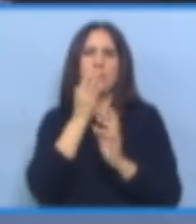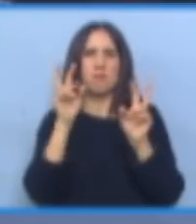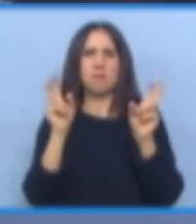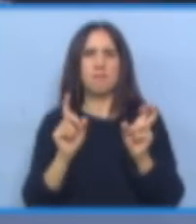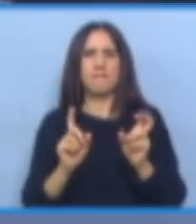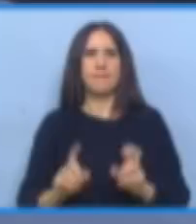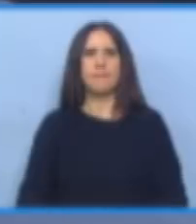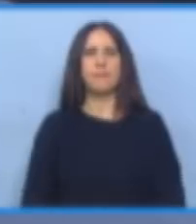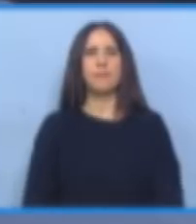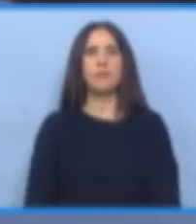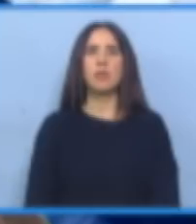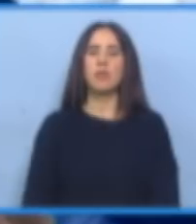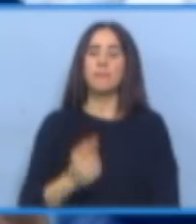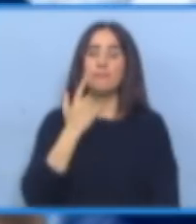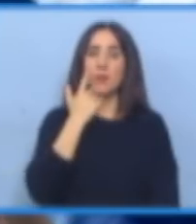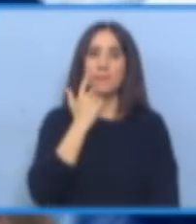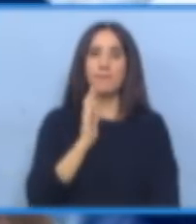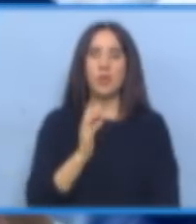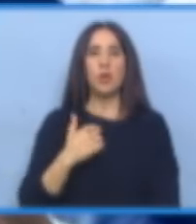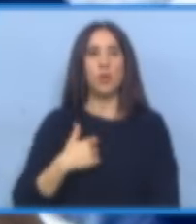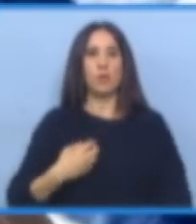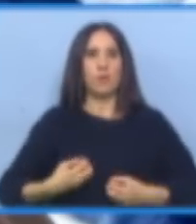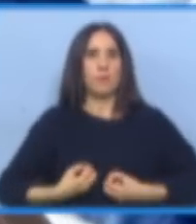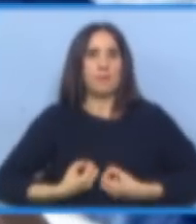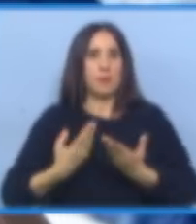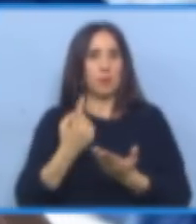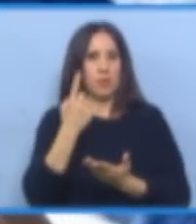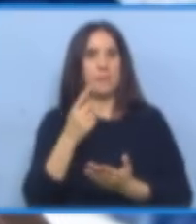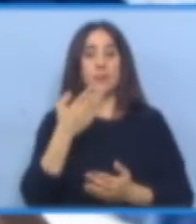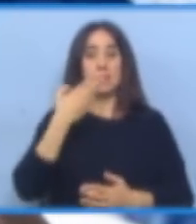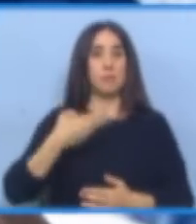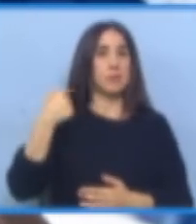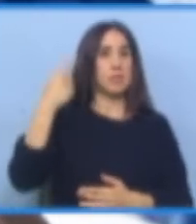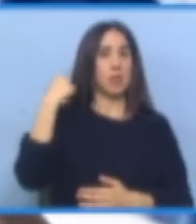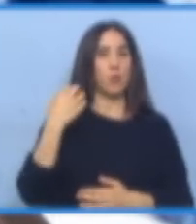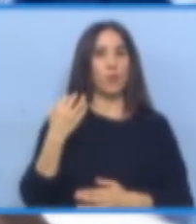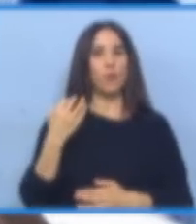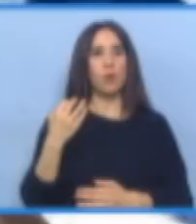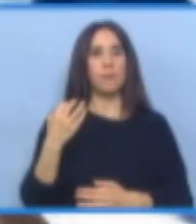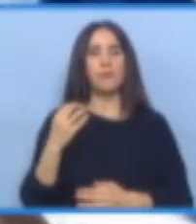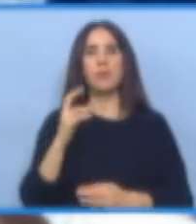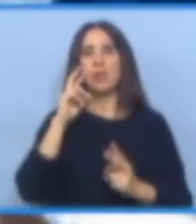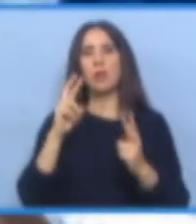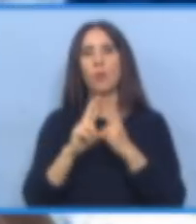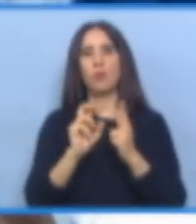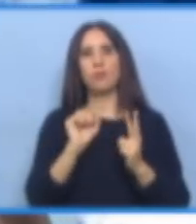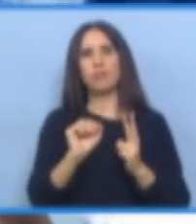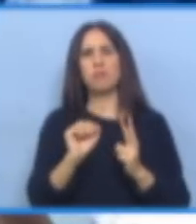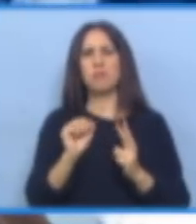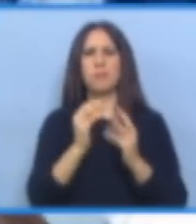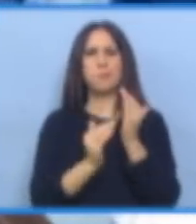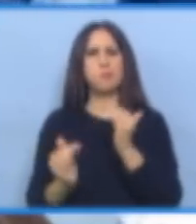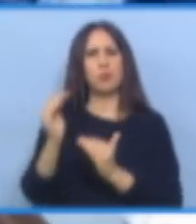consagração. Eu vou partilhar convosco uma coisa. Eu, a semana passada, estive num encontro de